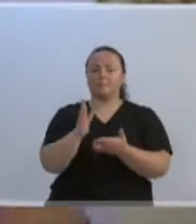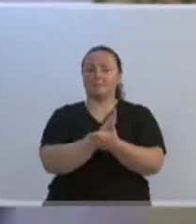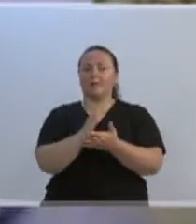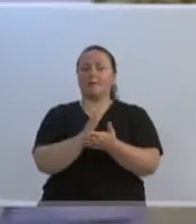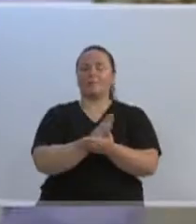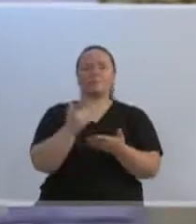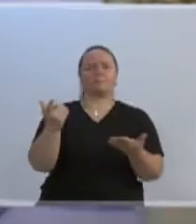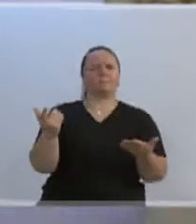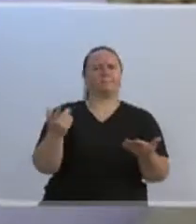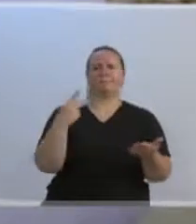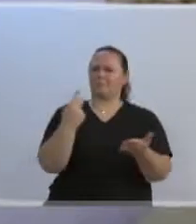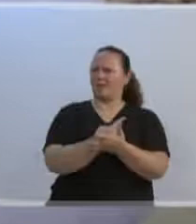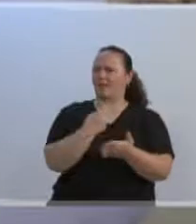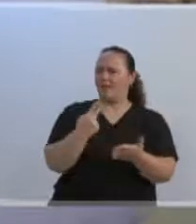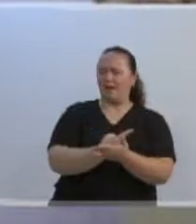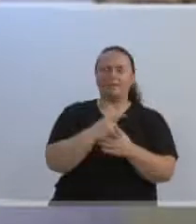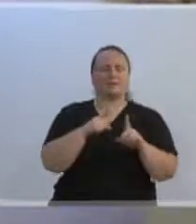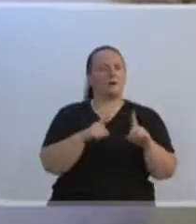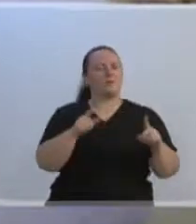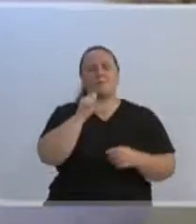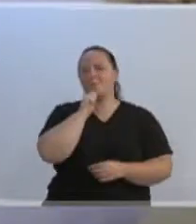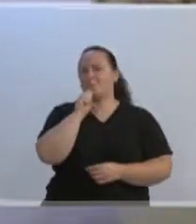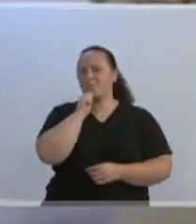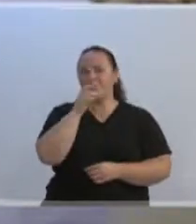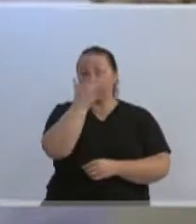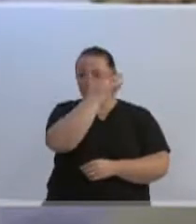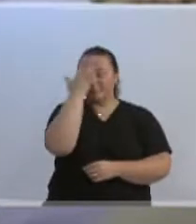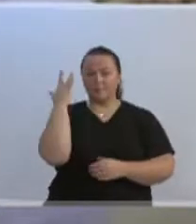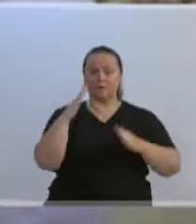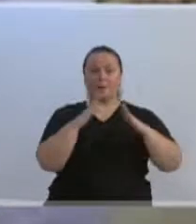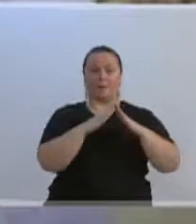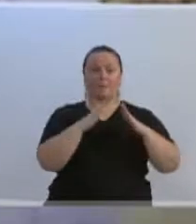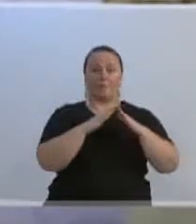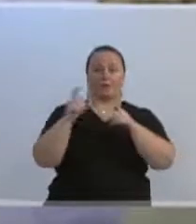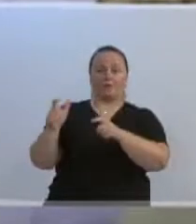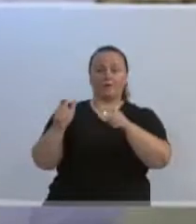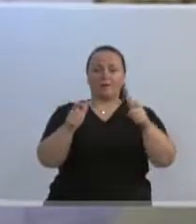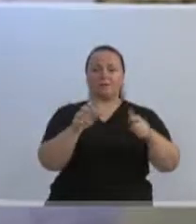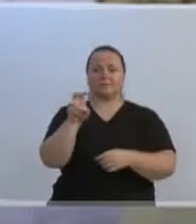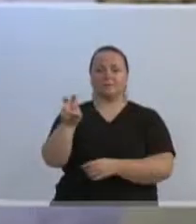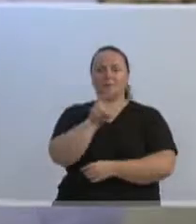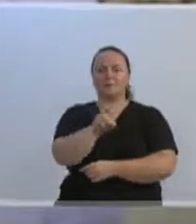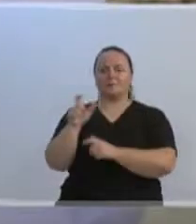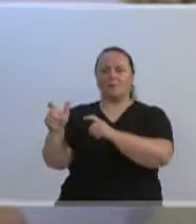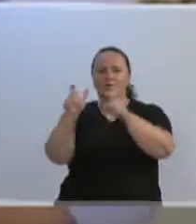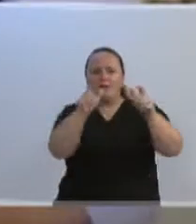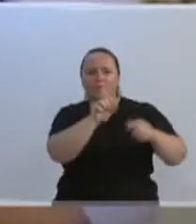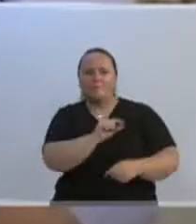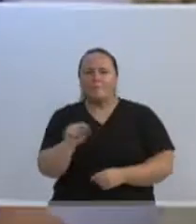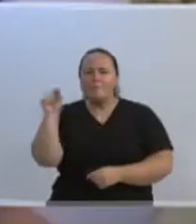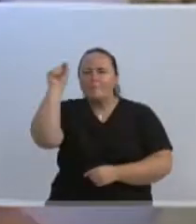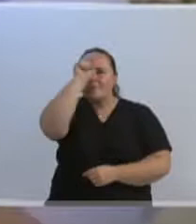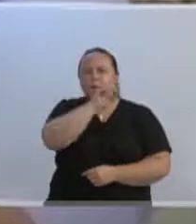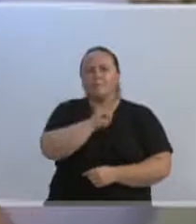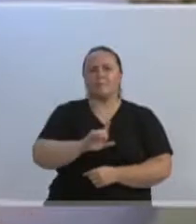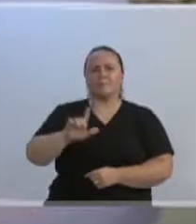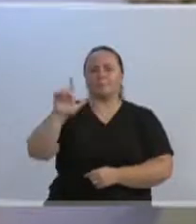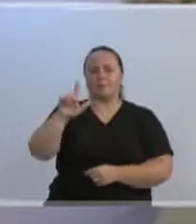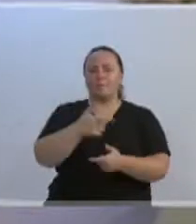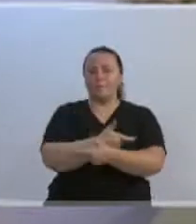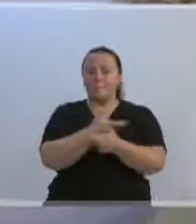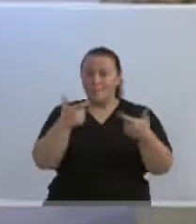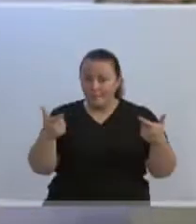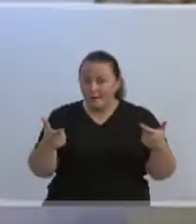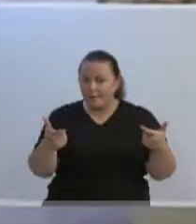mas não é verdade essas pessoas moram em 55 áreas espalhadas pela cidade ea maioria 41